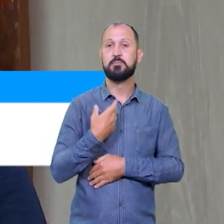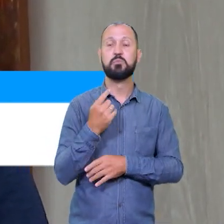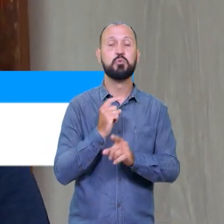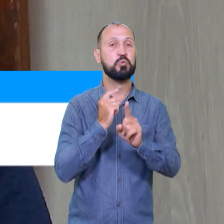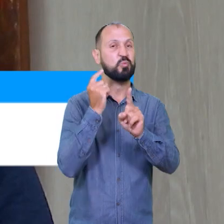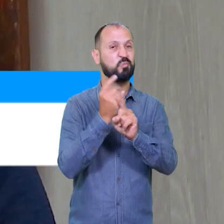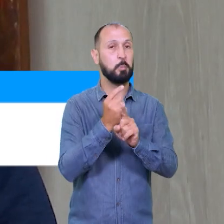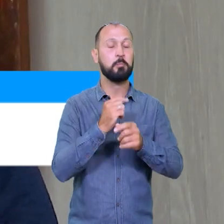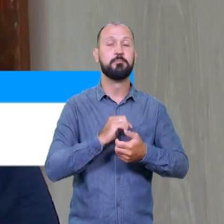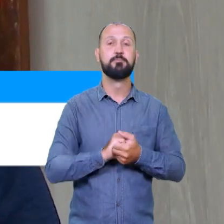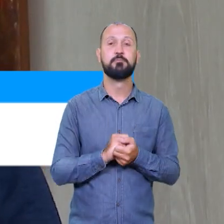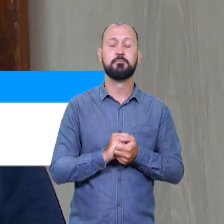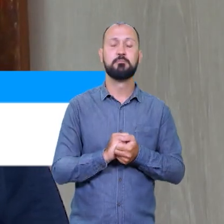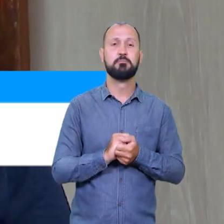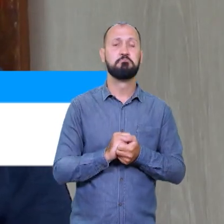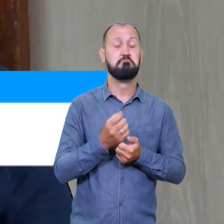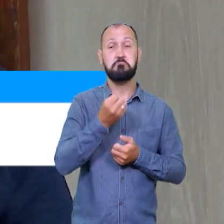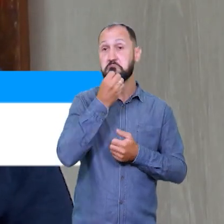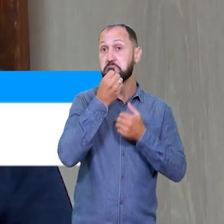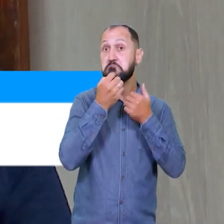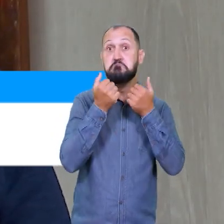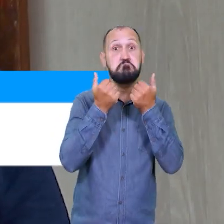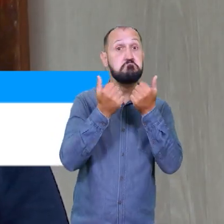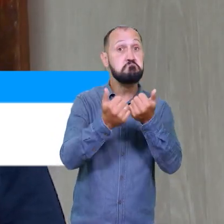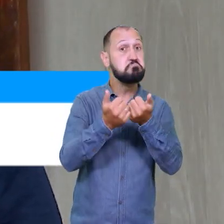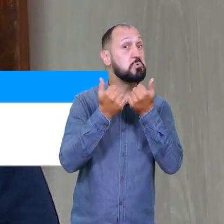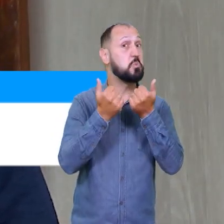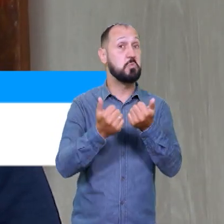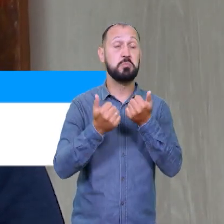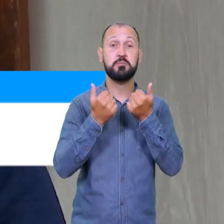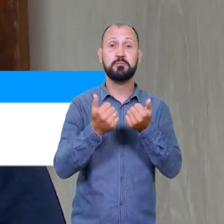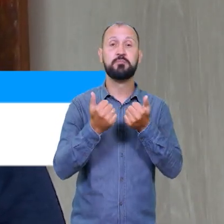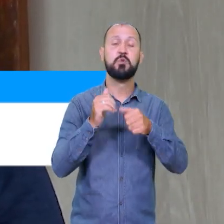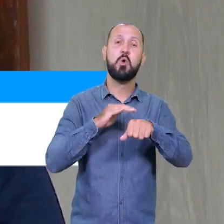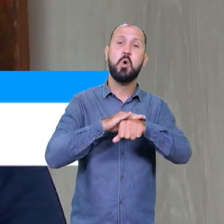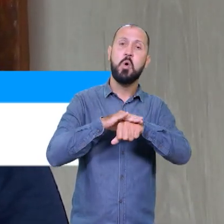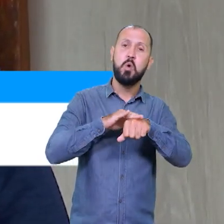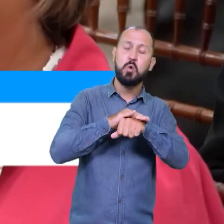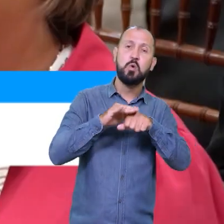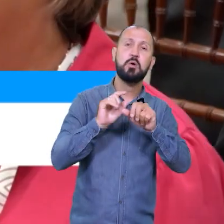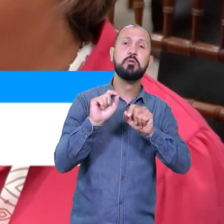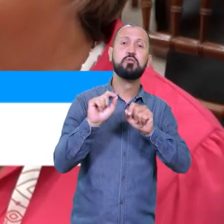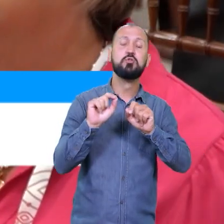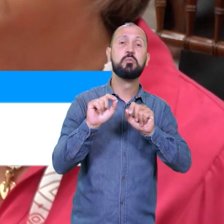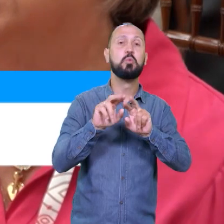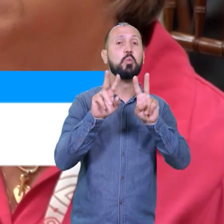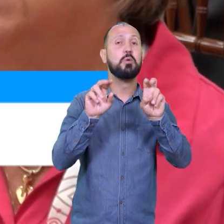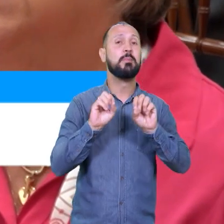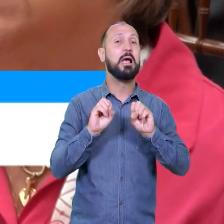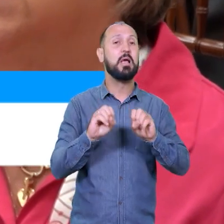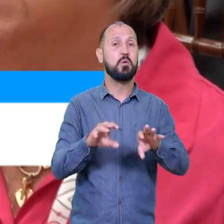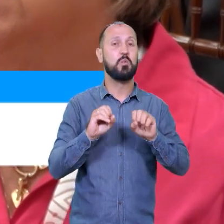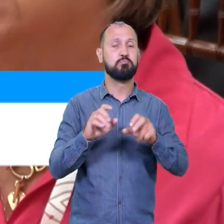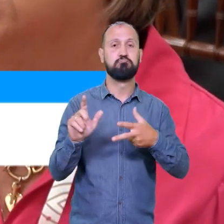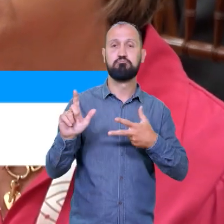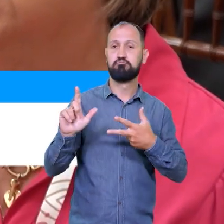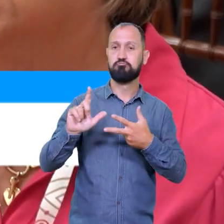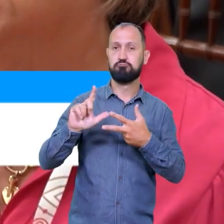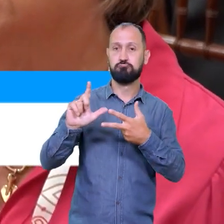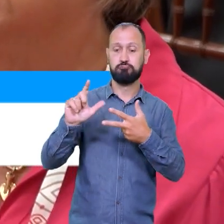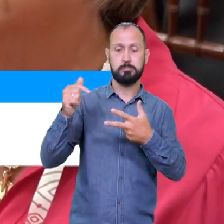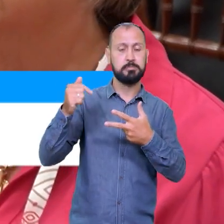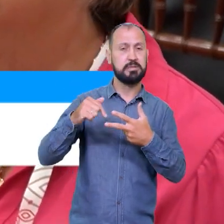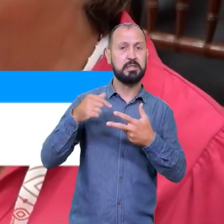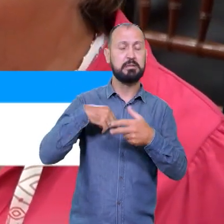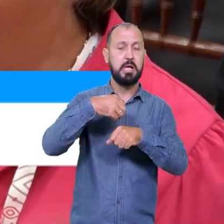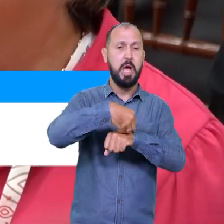participamos desse encontro. Foi muito produtivo, muito bom. Falamos muito sobre a educação